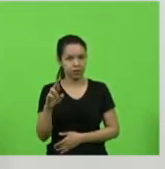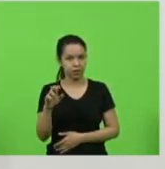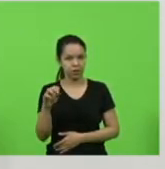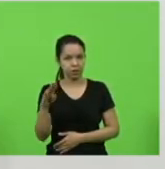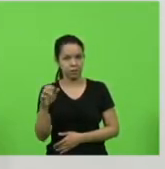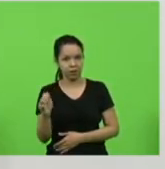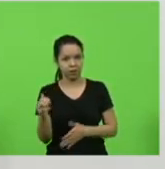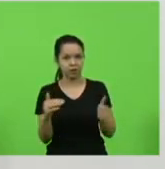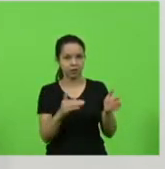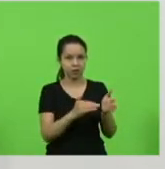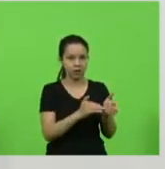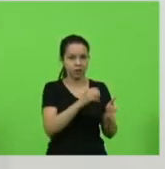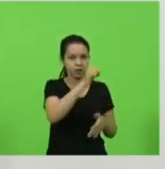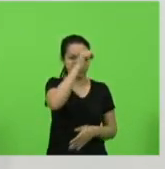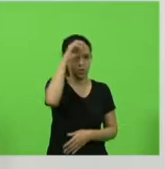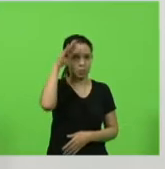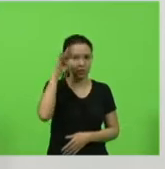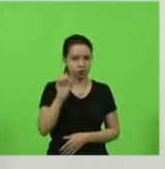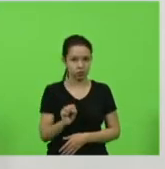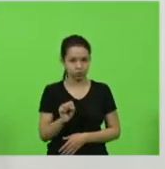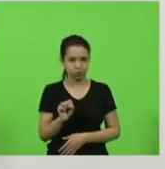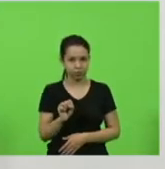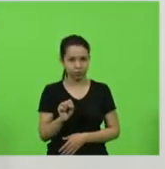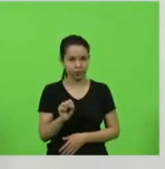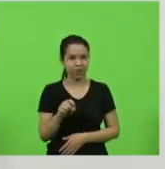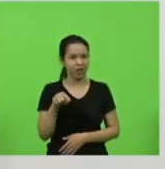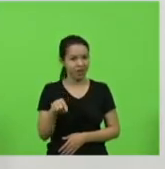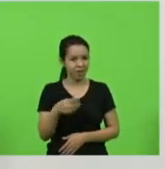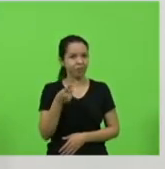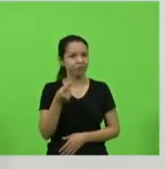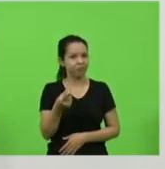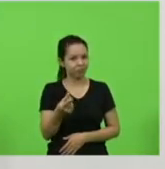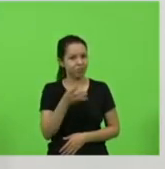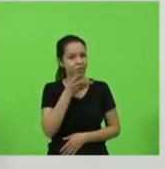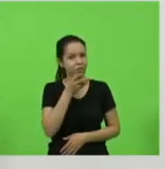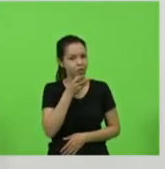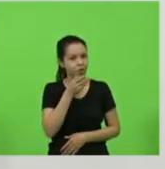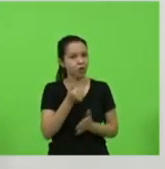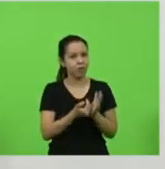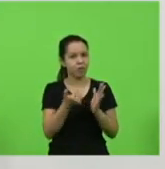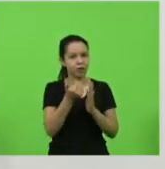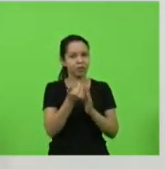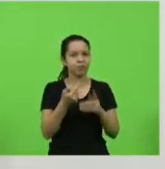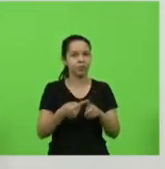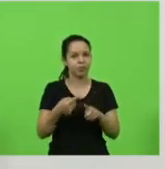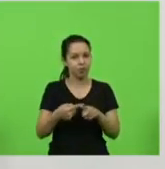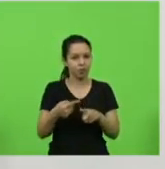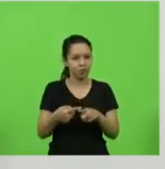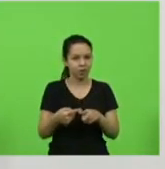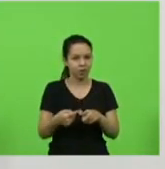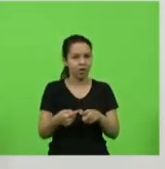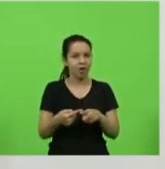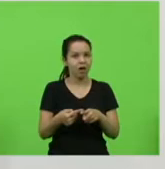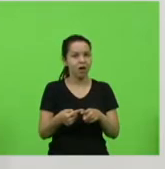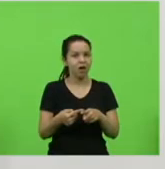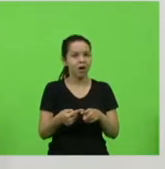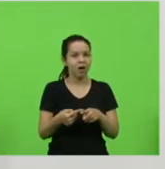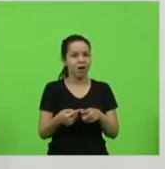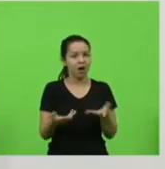Essa ainda vai levar mais tempo, por quê? Porque está se construindo a elaboração do